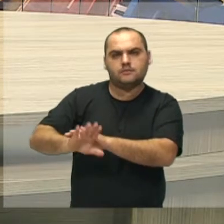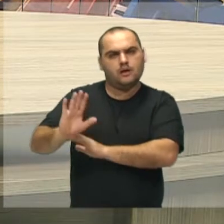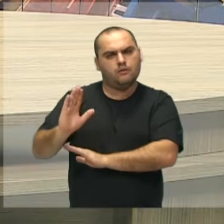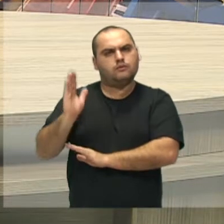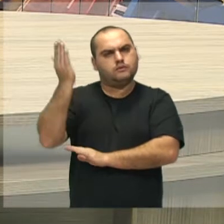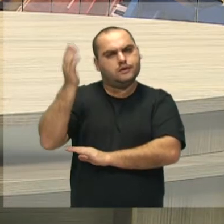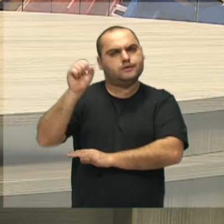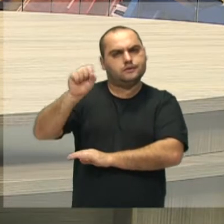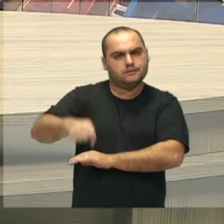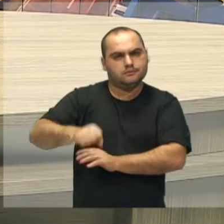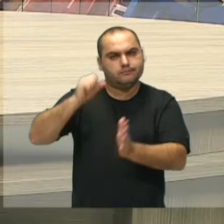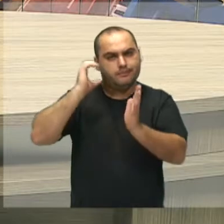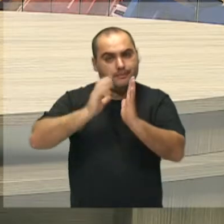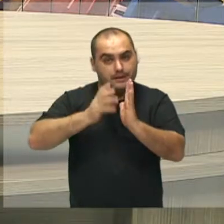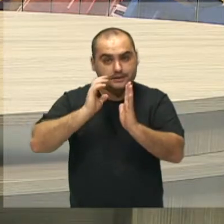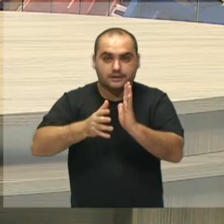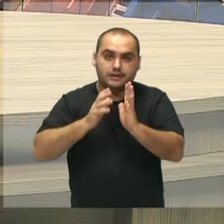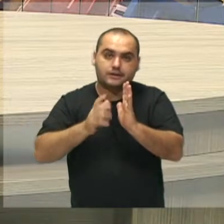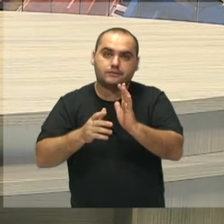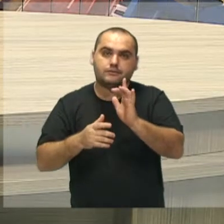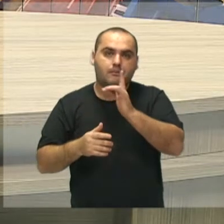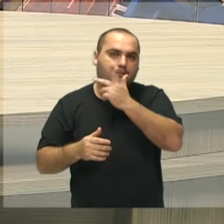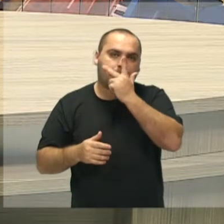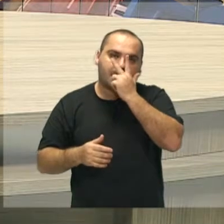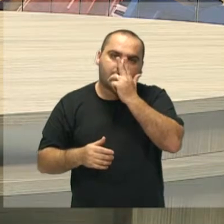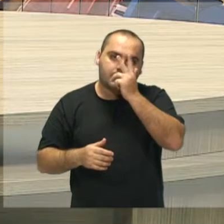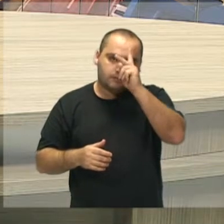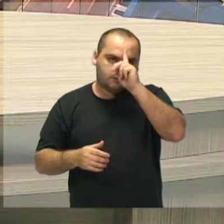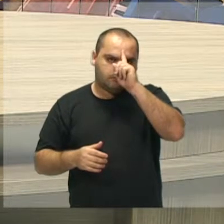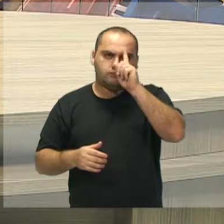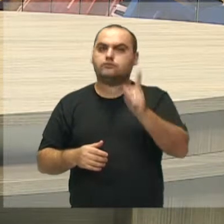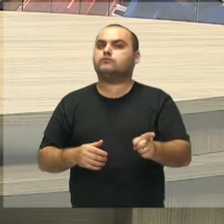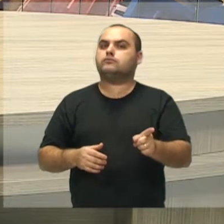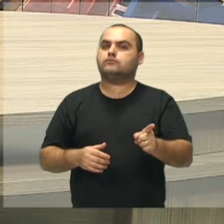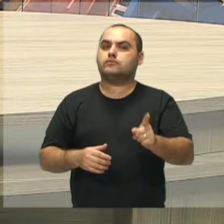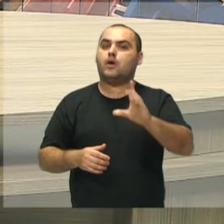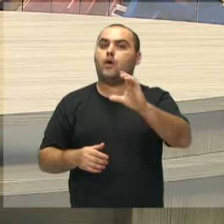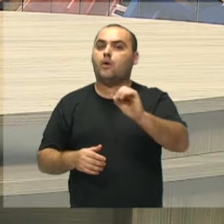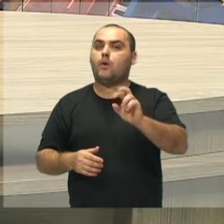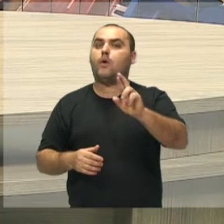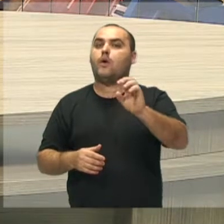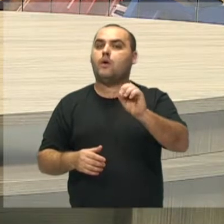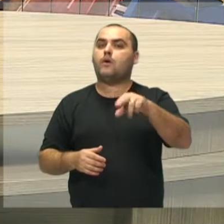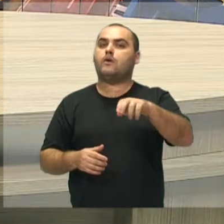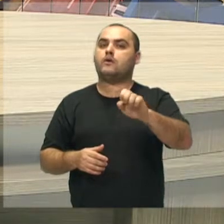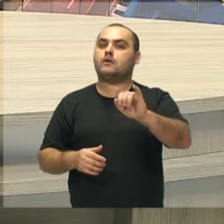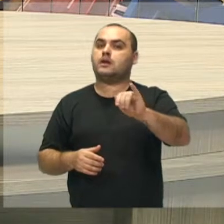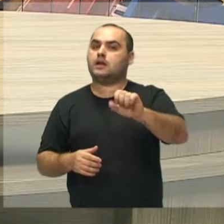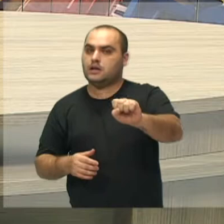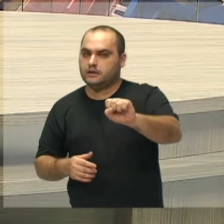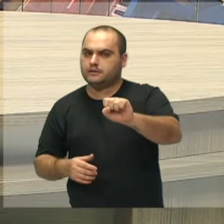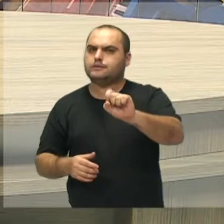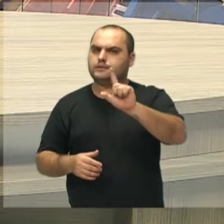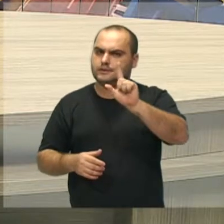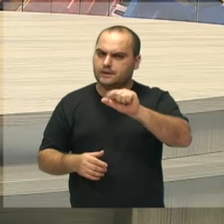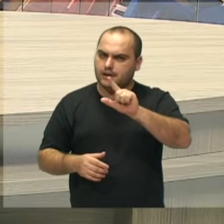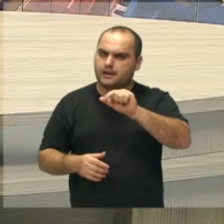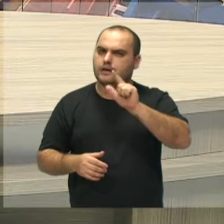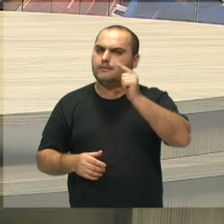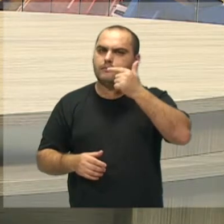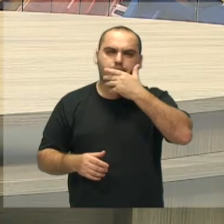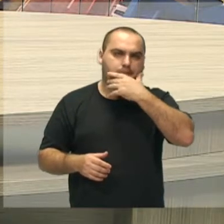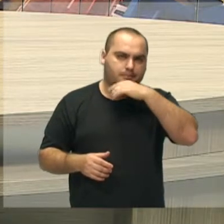os partidos têm donos como se fossem fazendas, os coronéis ainda estão por lá. Estão ainda passando de pai para filho